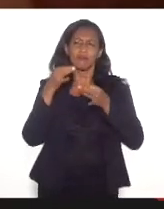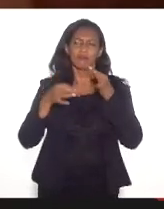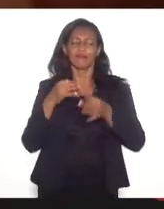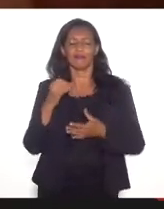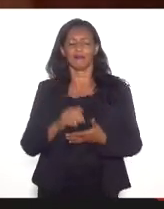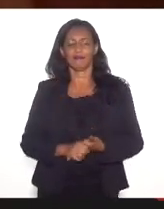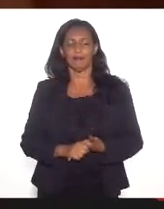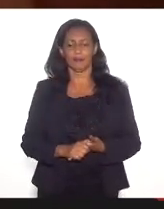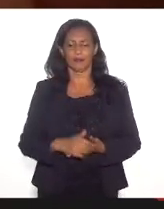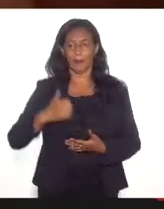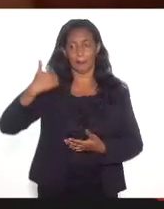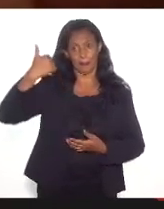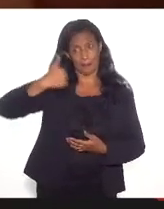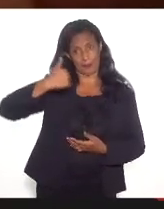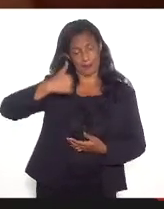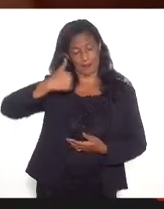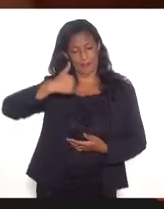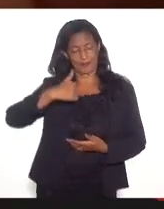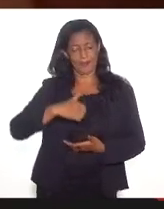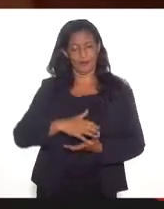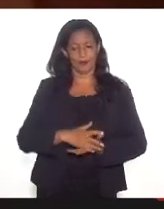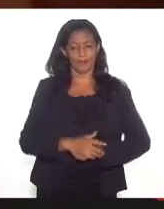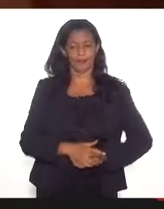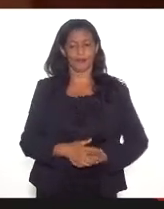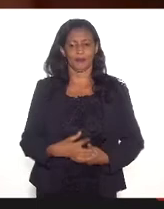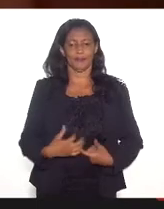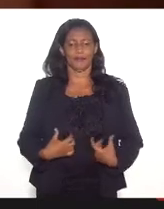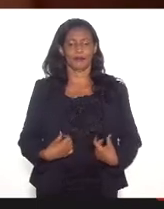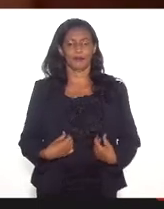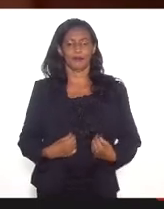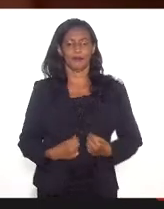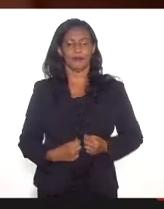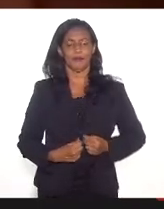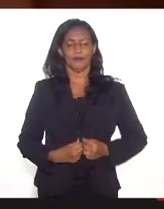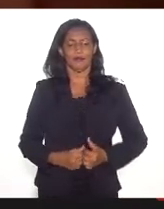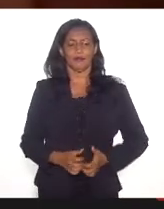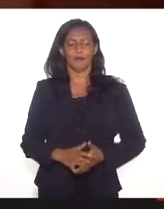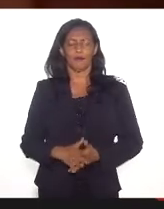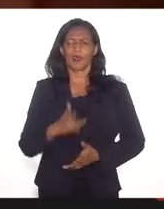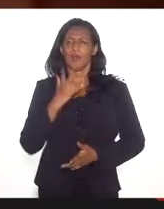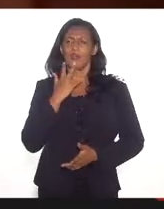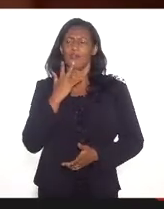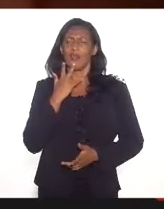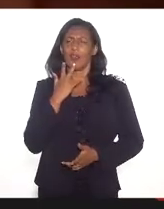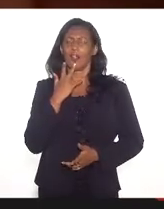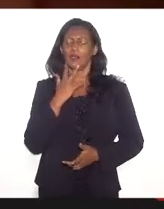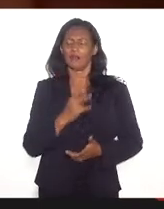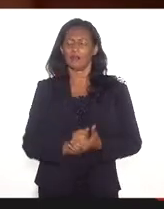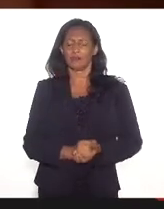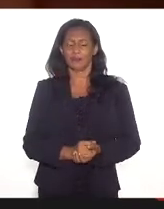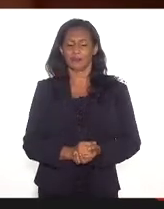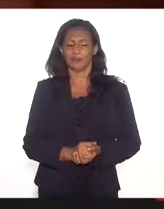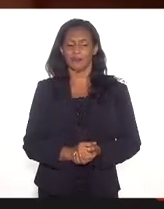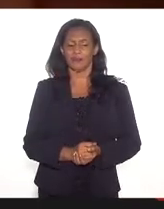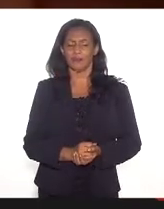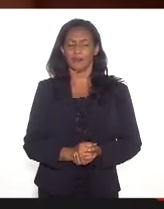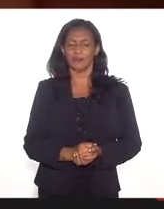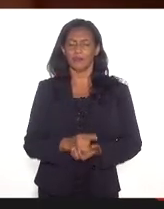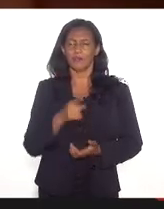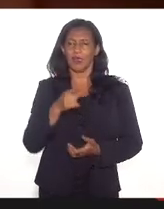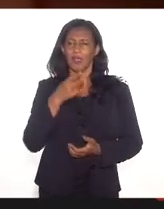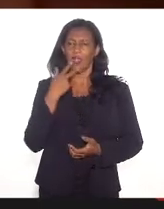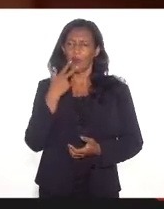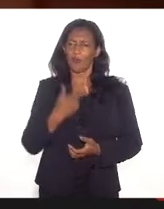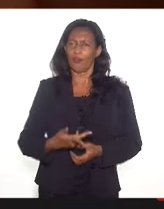Alguns aspectos. Primeiro, repisar essa dimensão tão importante trazida pela